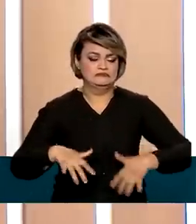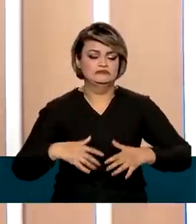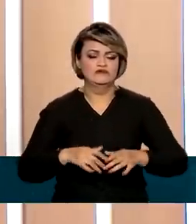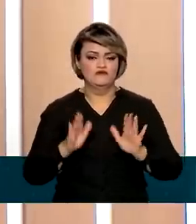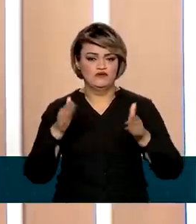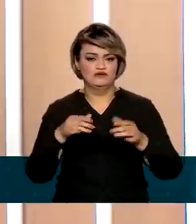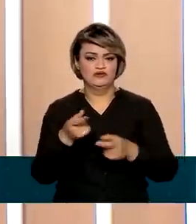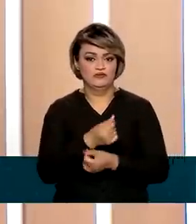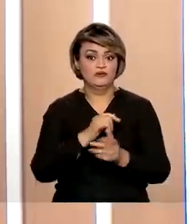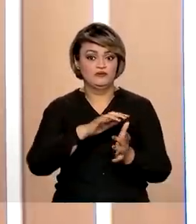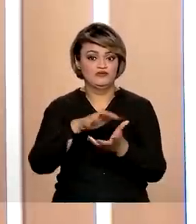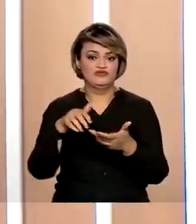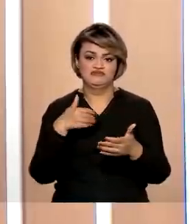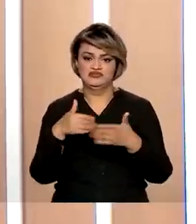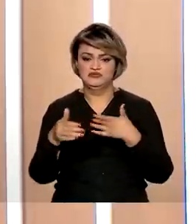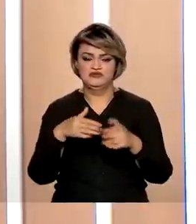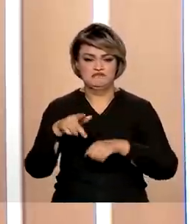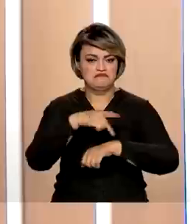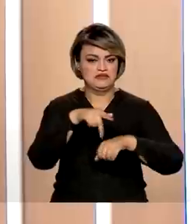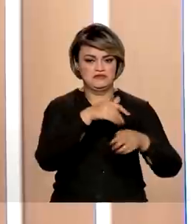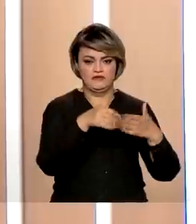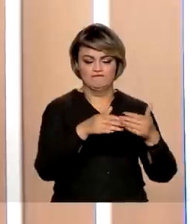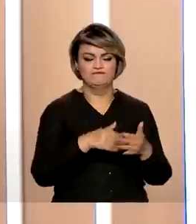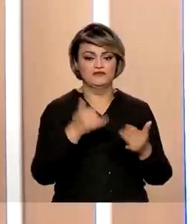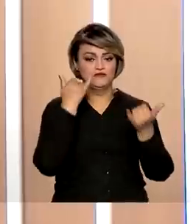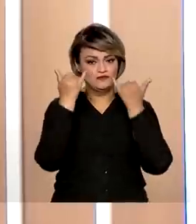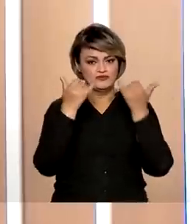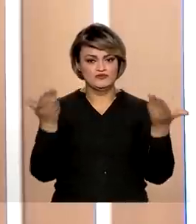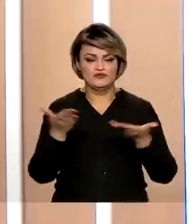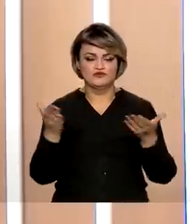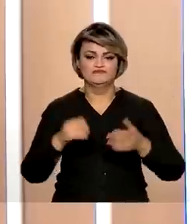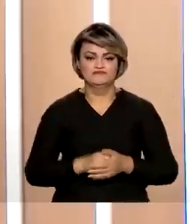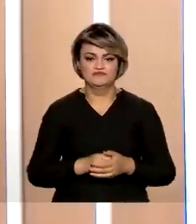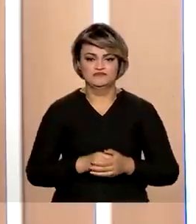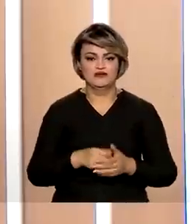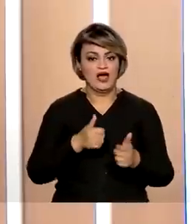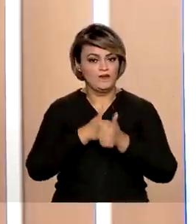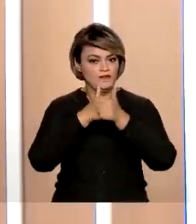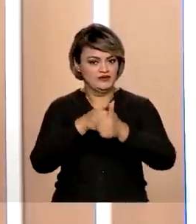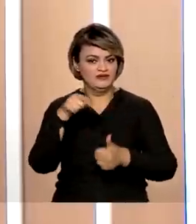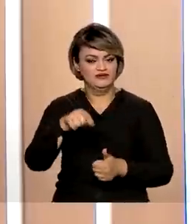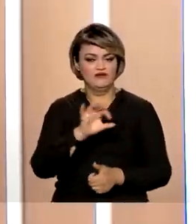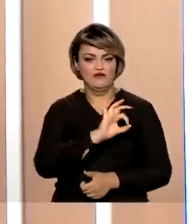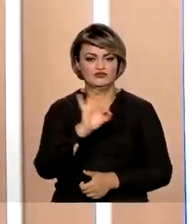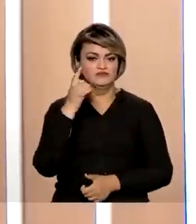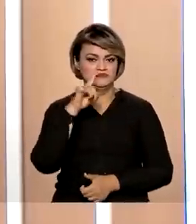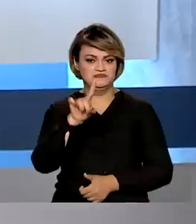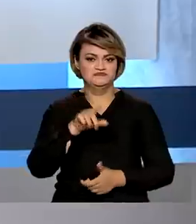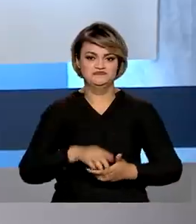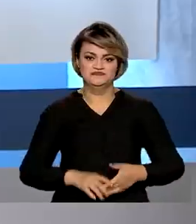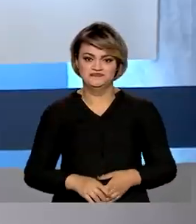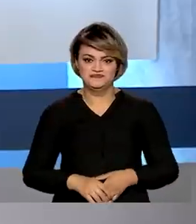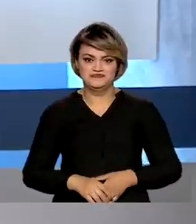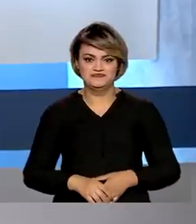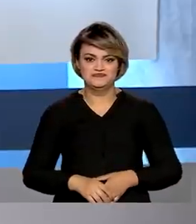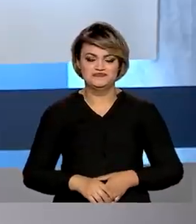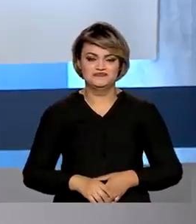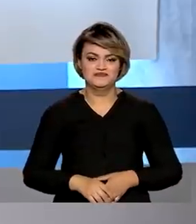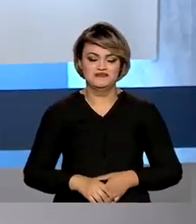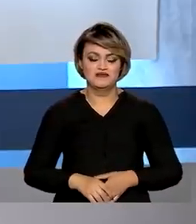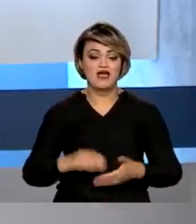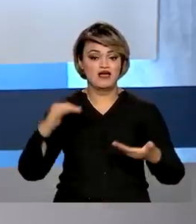sobre a economia mundial independente do país você fala sobre o chão você hoje continue conosco e tenha um ótimo dia